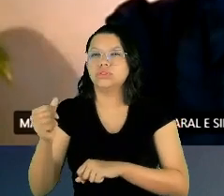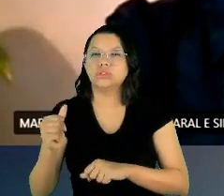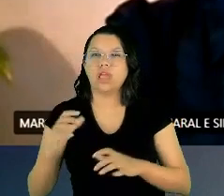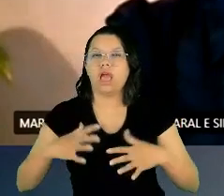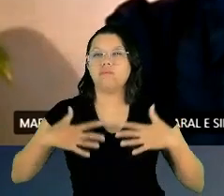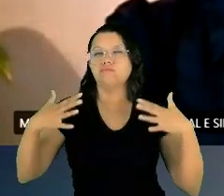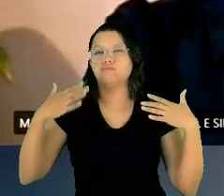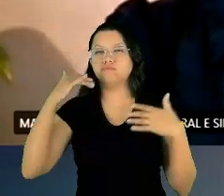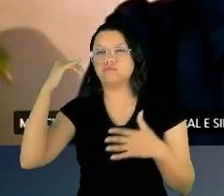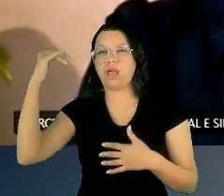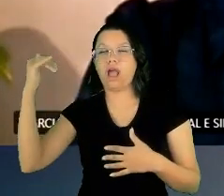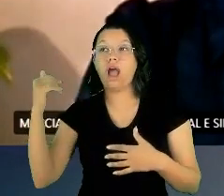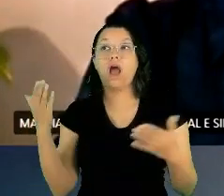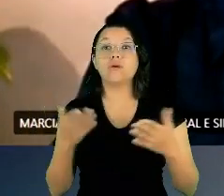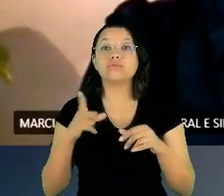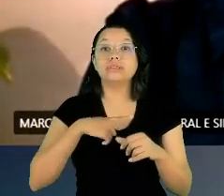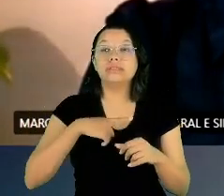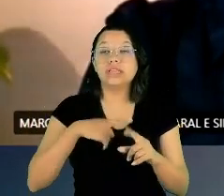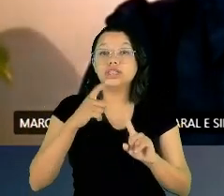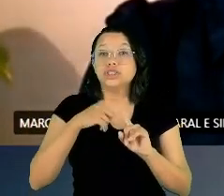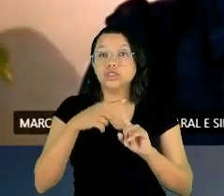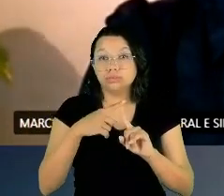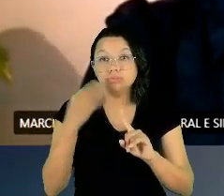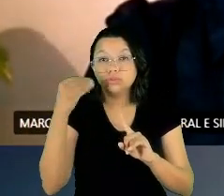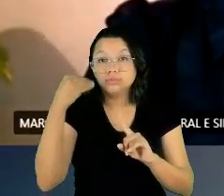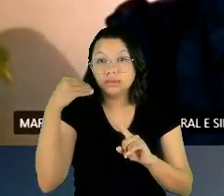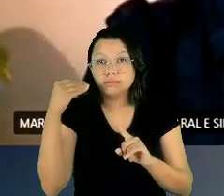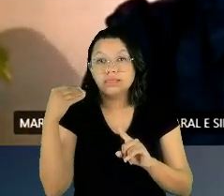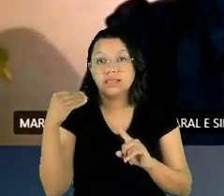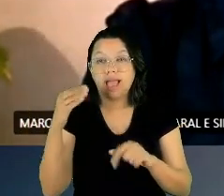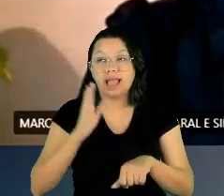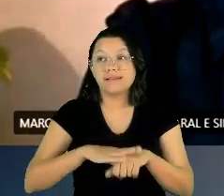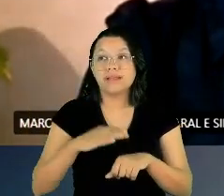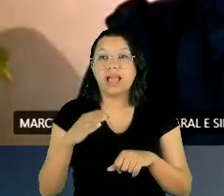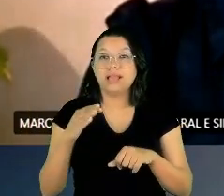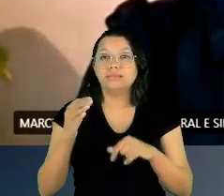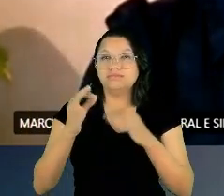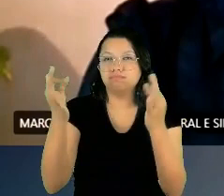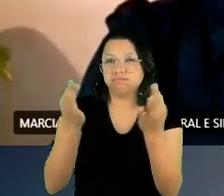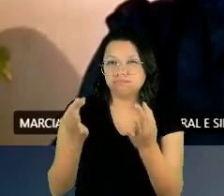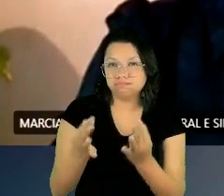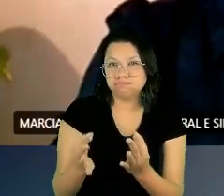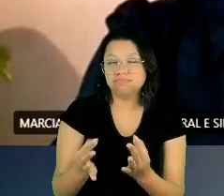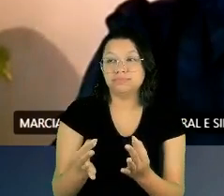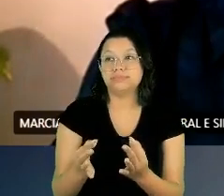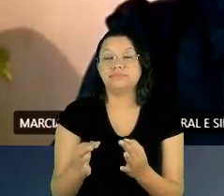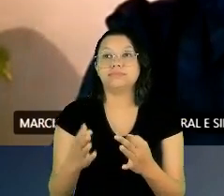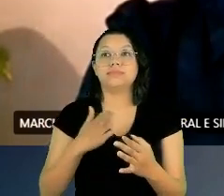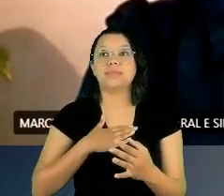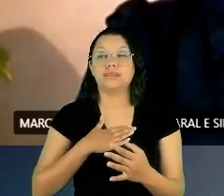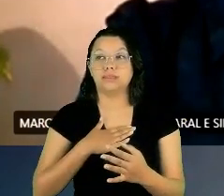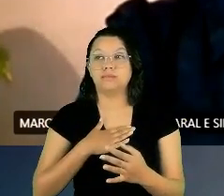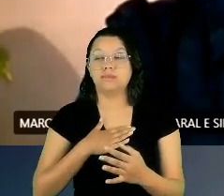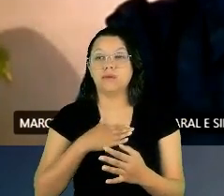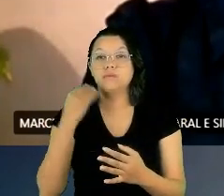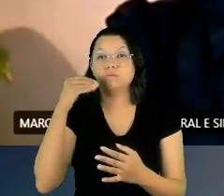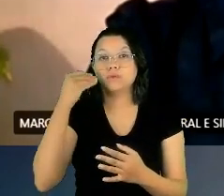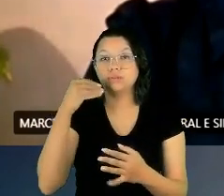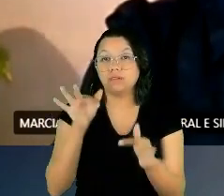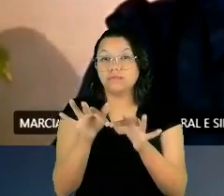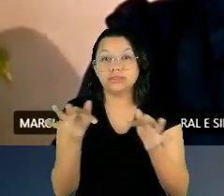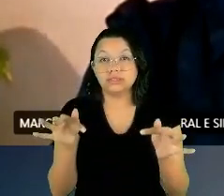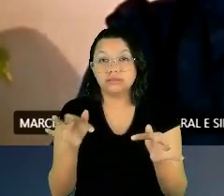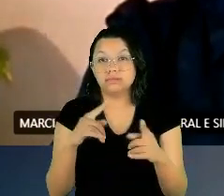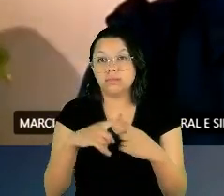pelo dinheiro, status. Então, hoje a gente tem modelos de experimentais mais sofisticados. Então, no meu caso, eu fiz um